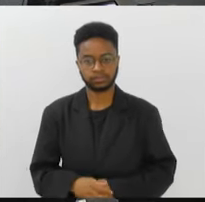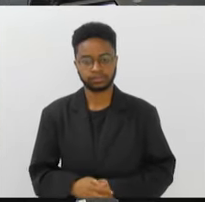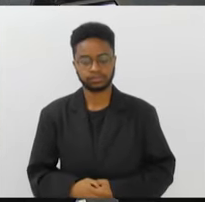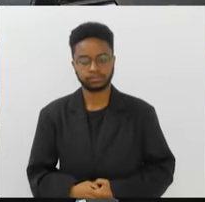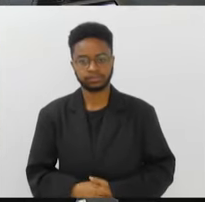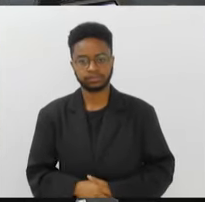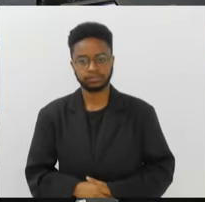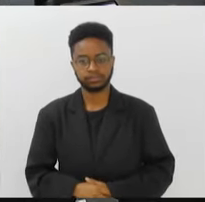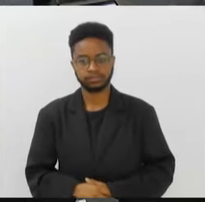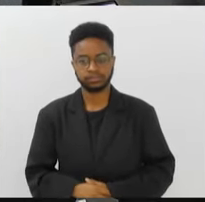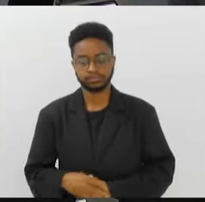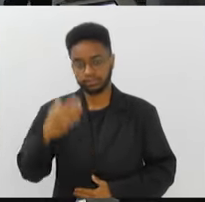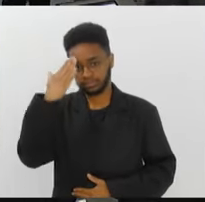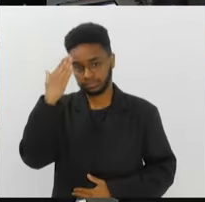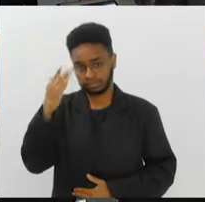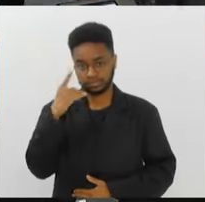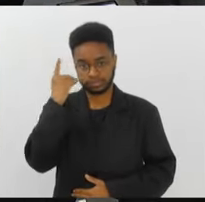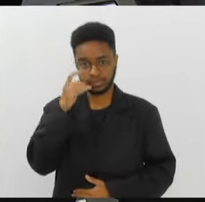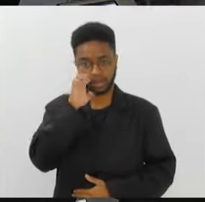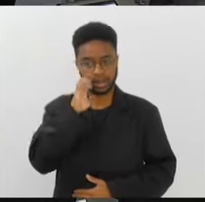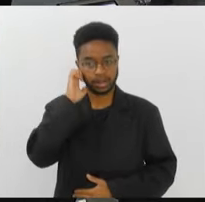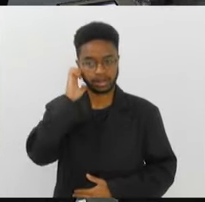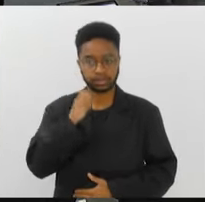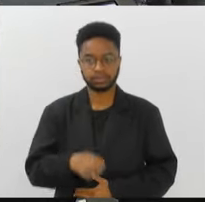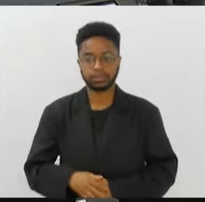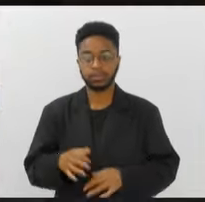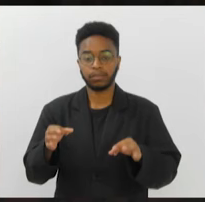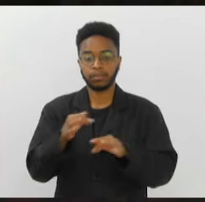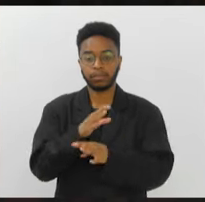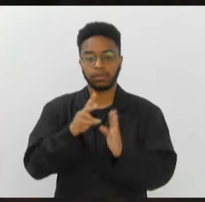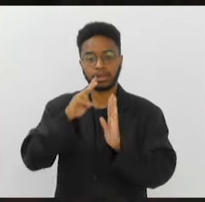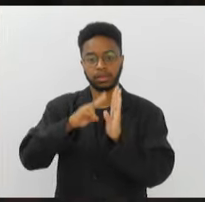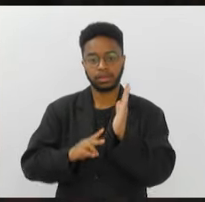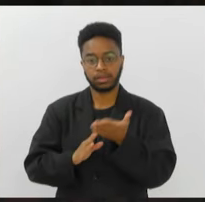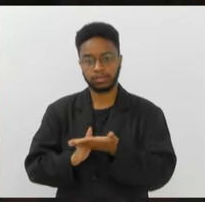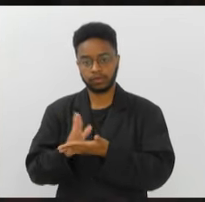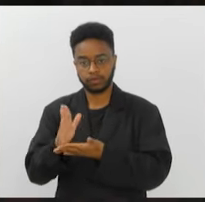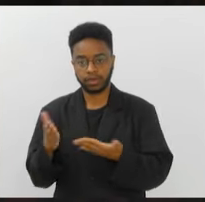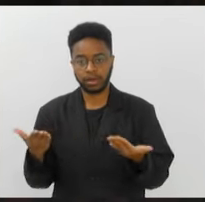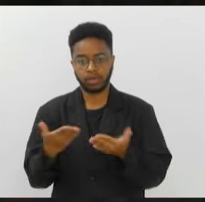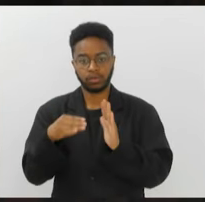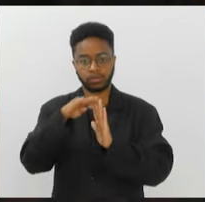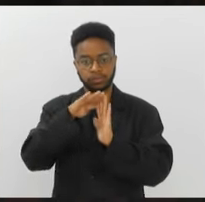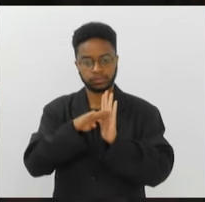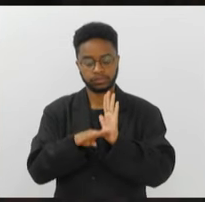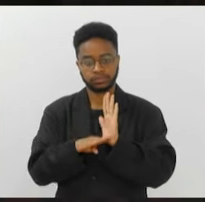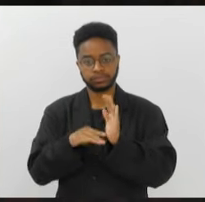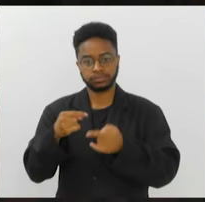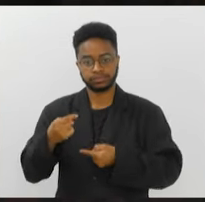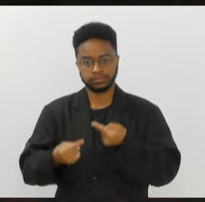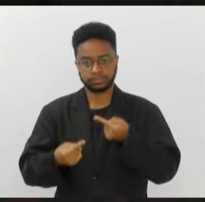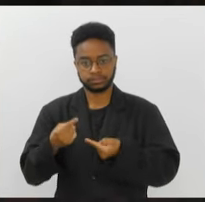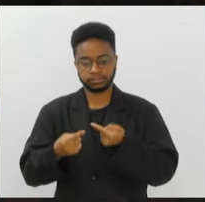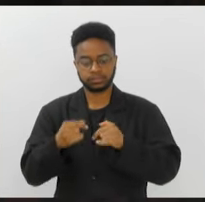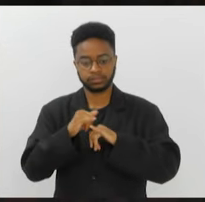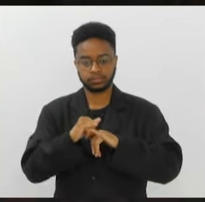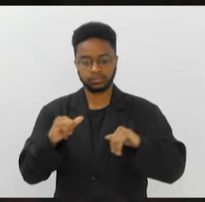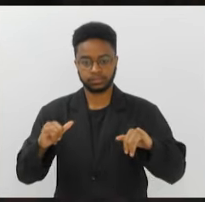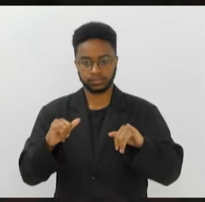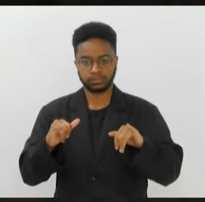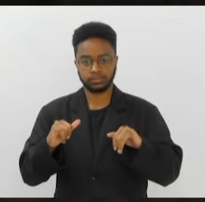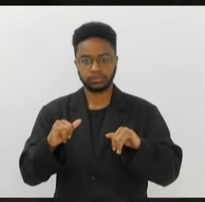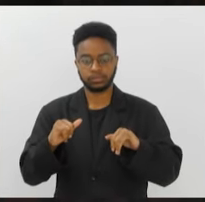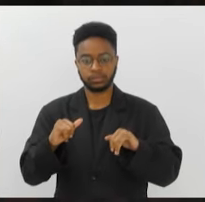minutos. Muito obrigado, deputada Élica. Lida e aprovada a ata, passa-se à ordem do dia. Anuncio,